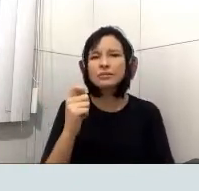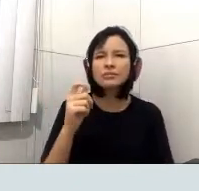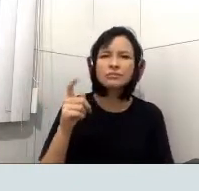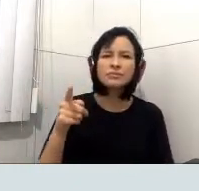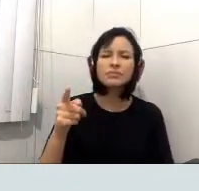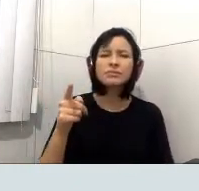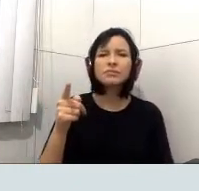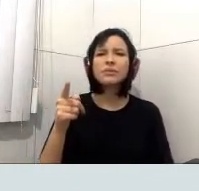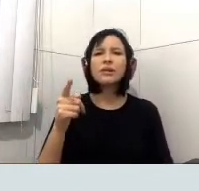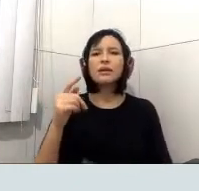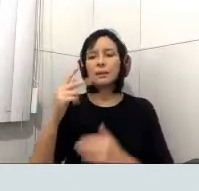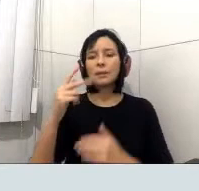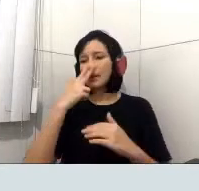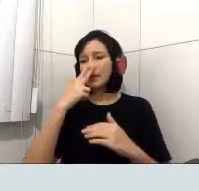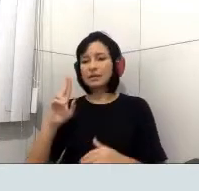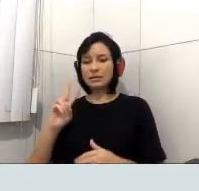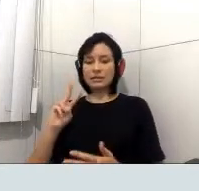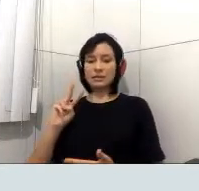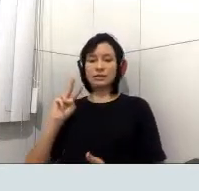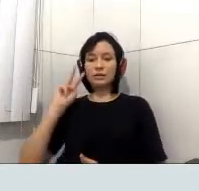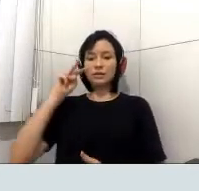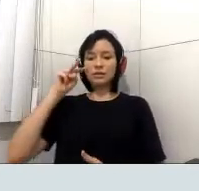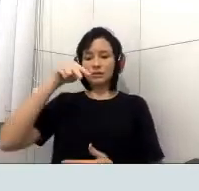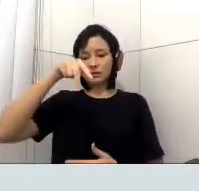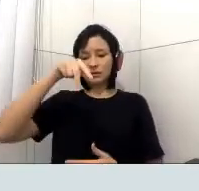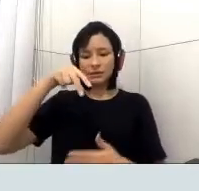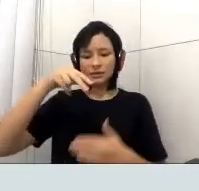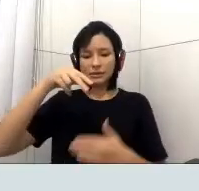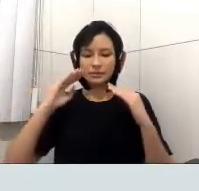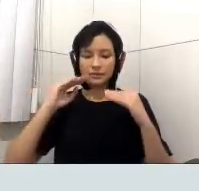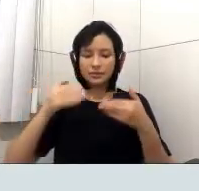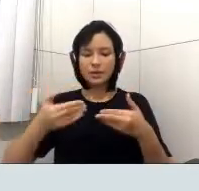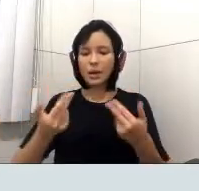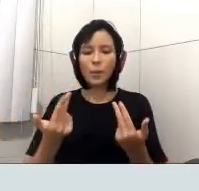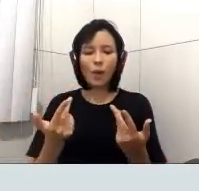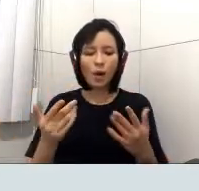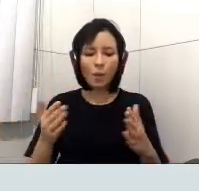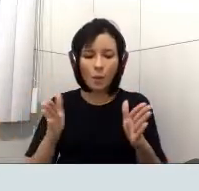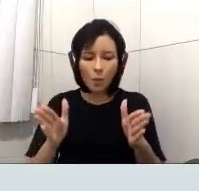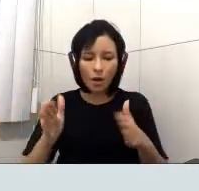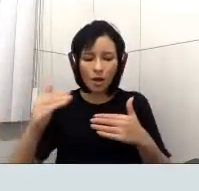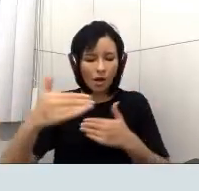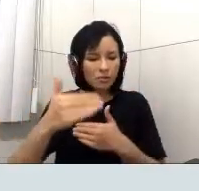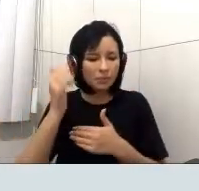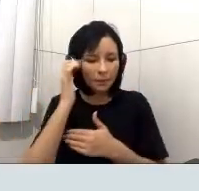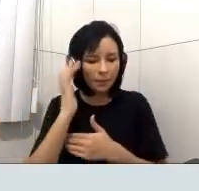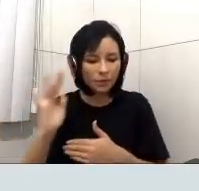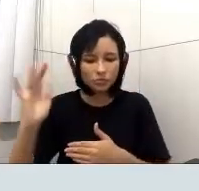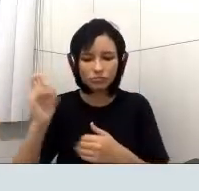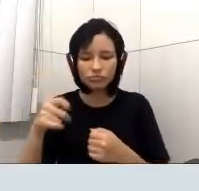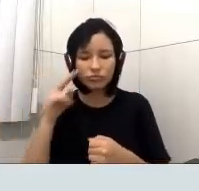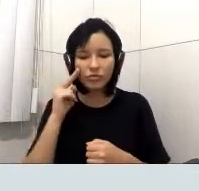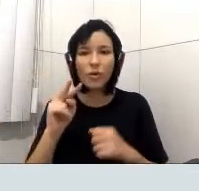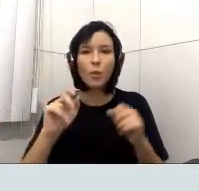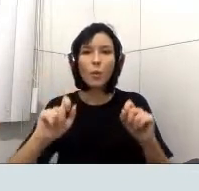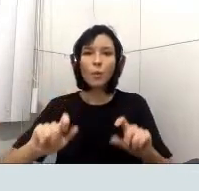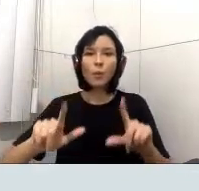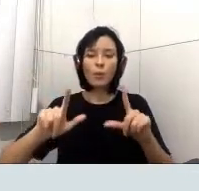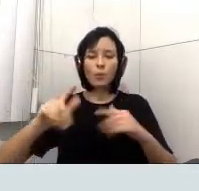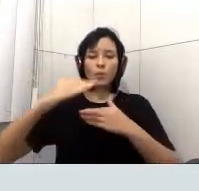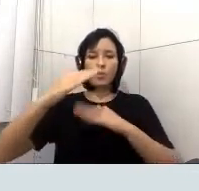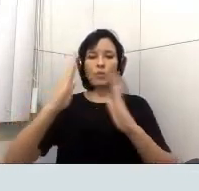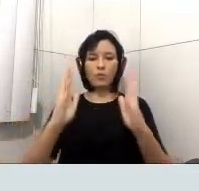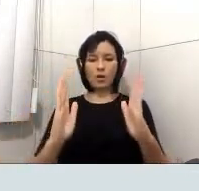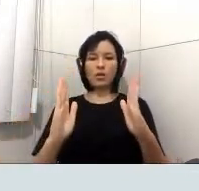de cima esse plano. É como se ele fosse um quadrado. Imagine um quadrado e imaginem que vocês estão olhando